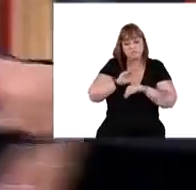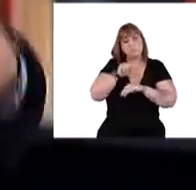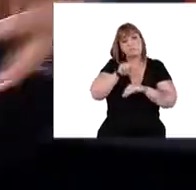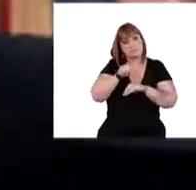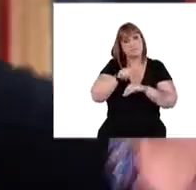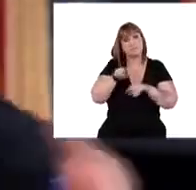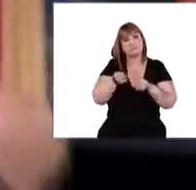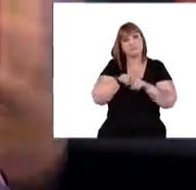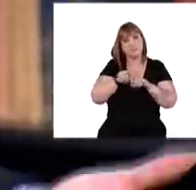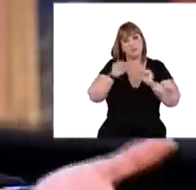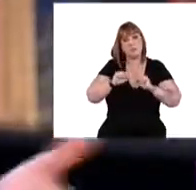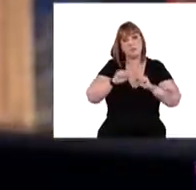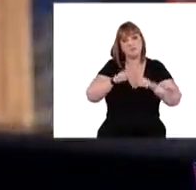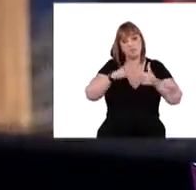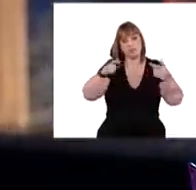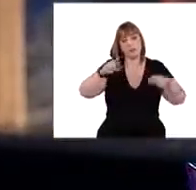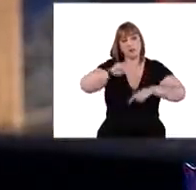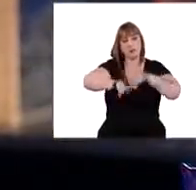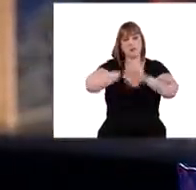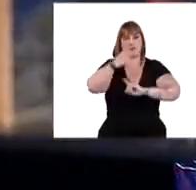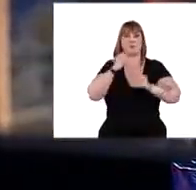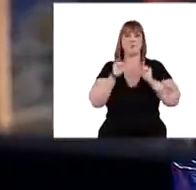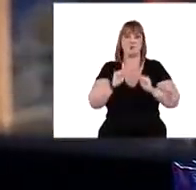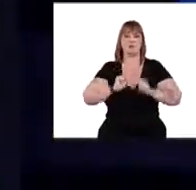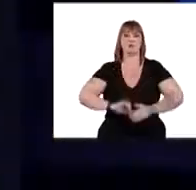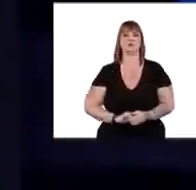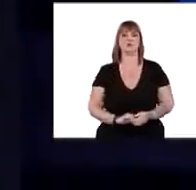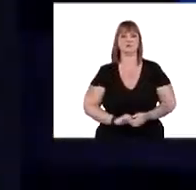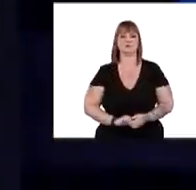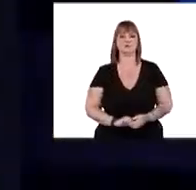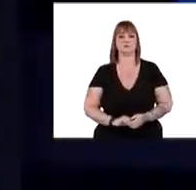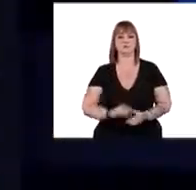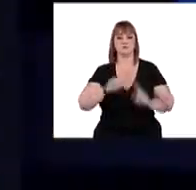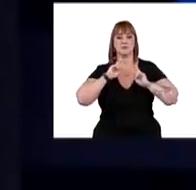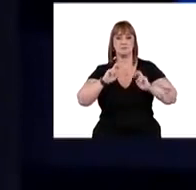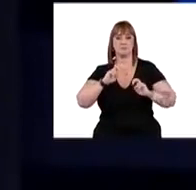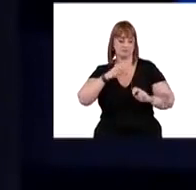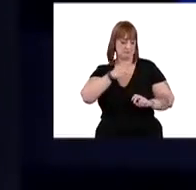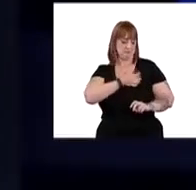pessoas também possam crescer, possam produzir. Eu estou vendo que a senhora está com o broche da